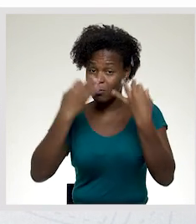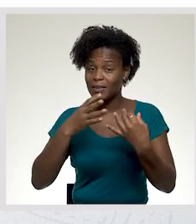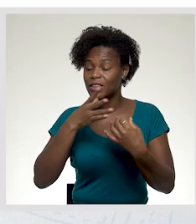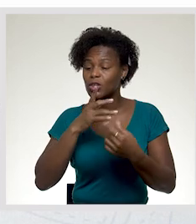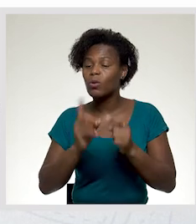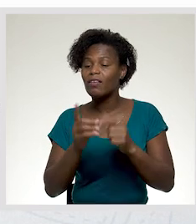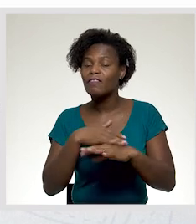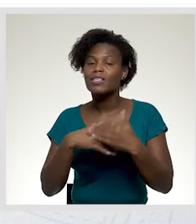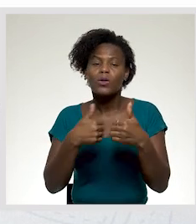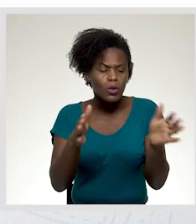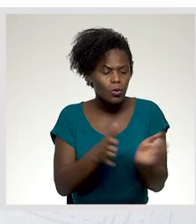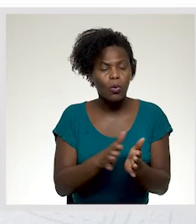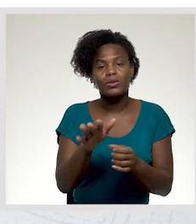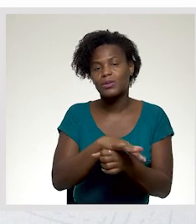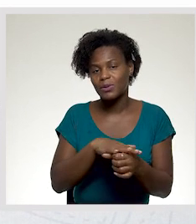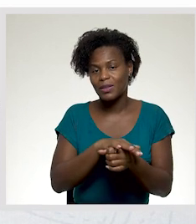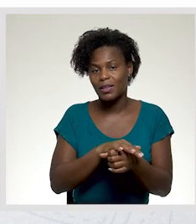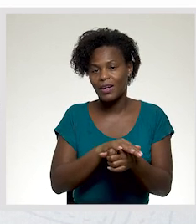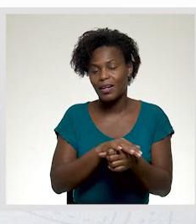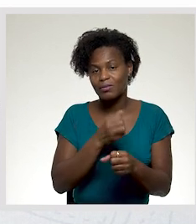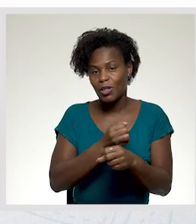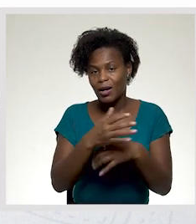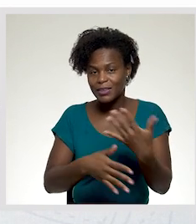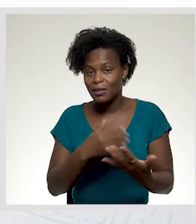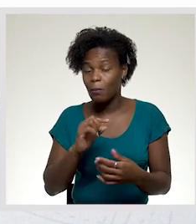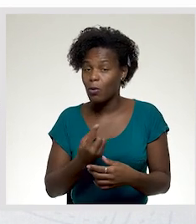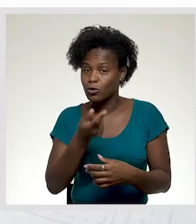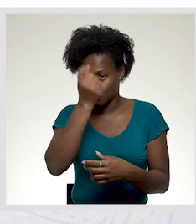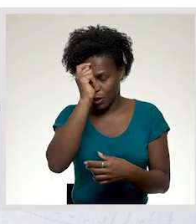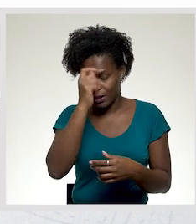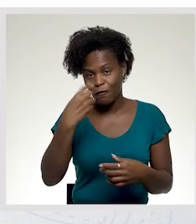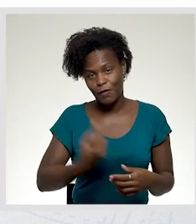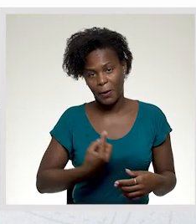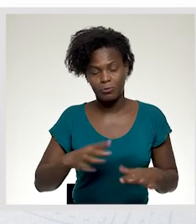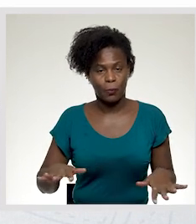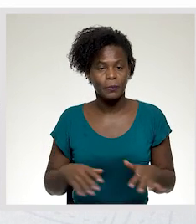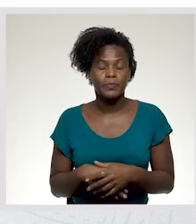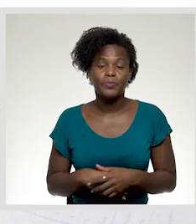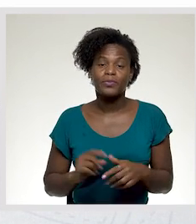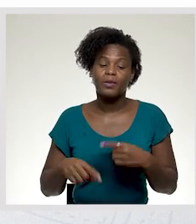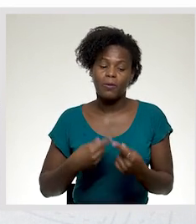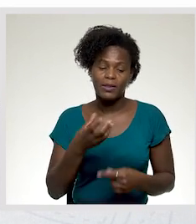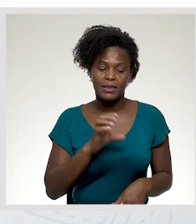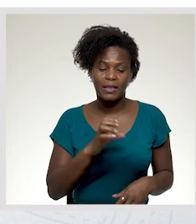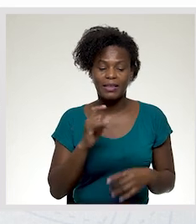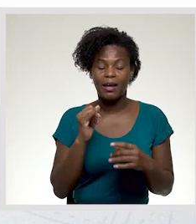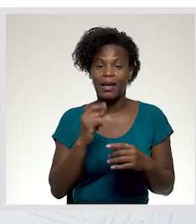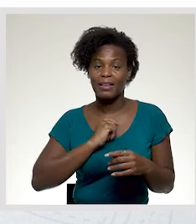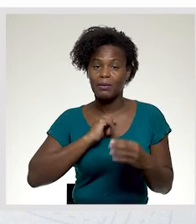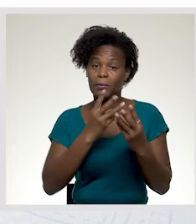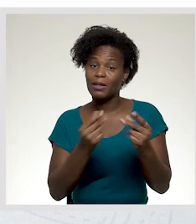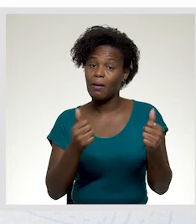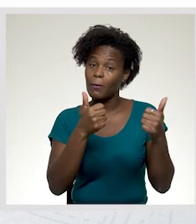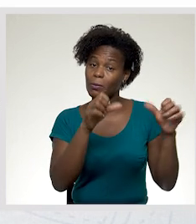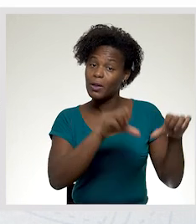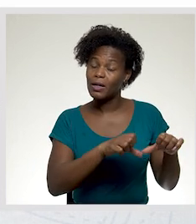em todas as circunstâncias, que é agir por puro cumprimento do dever. E na ética material, a bondade e